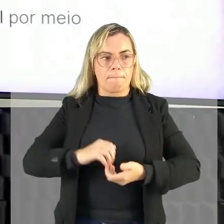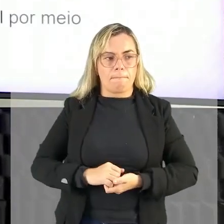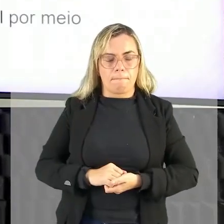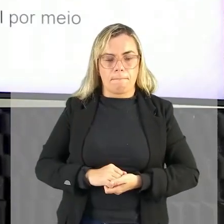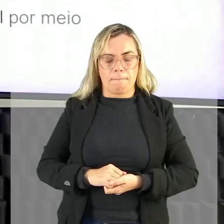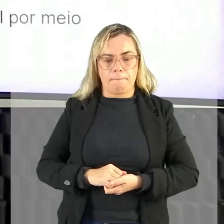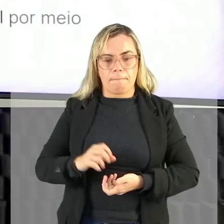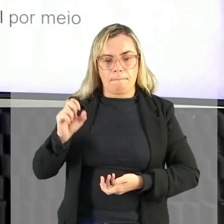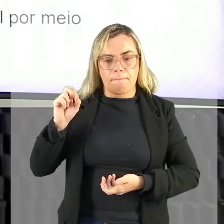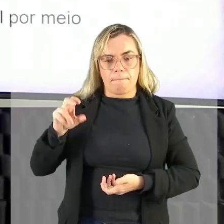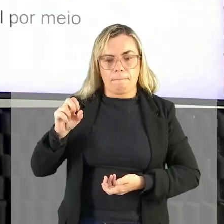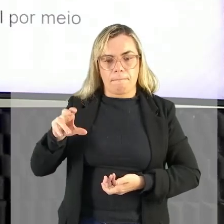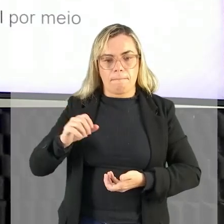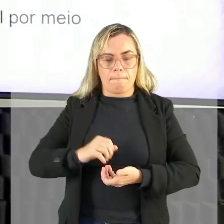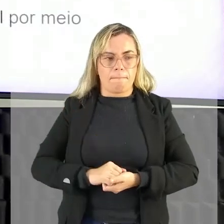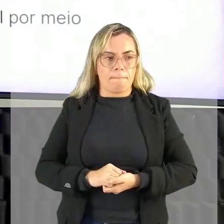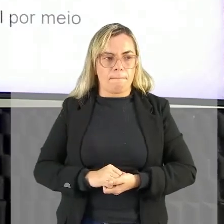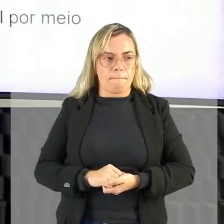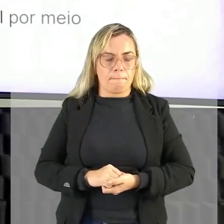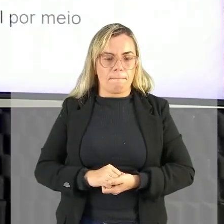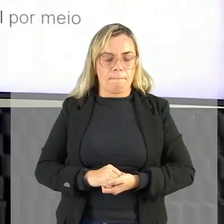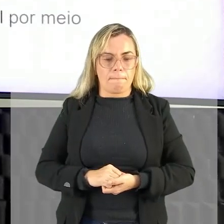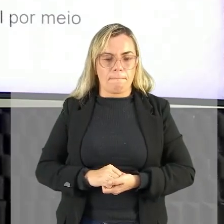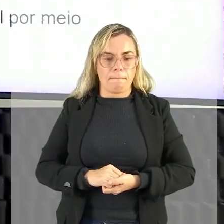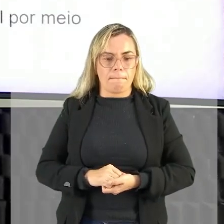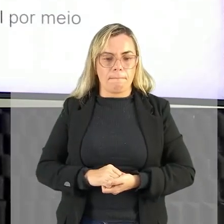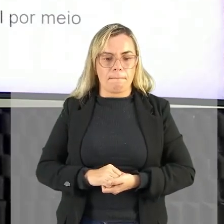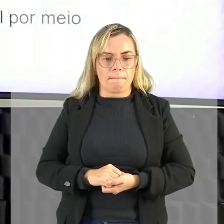O vírus que eu tenho,